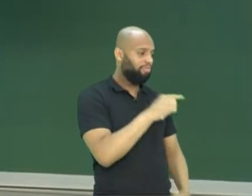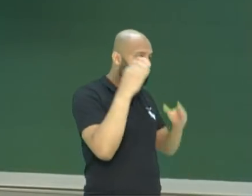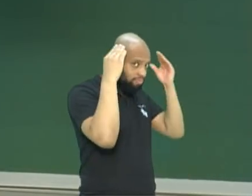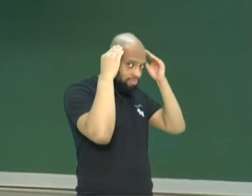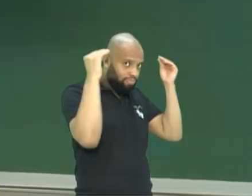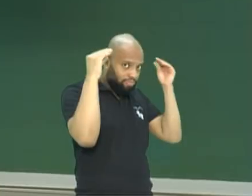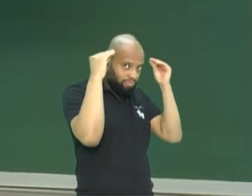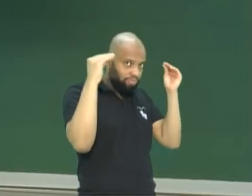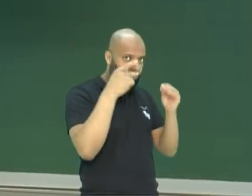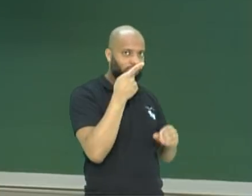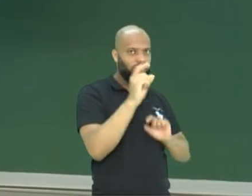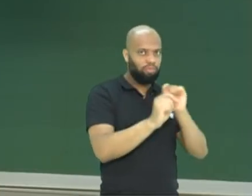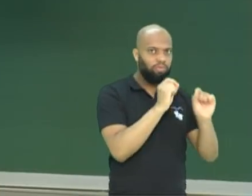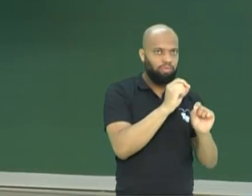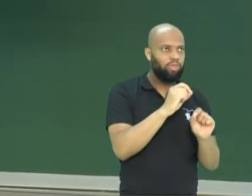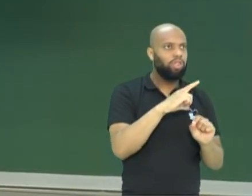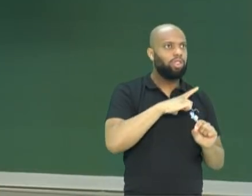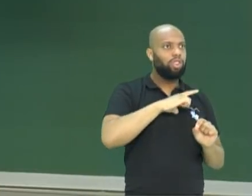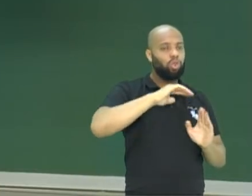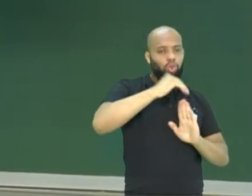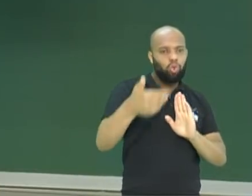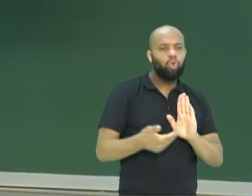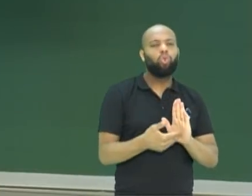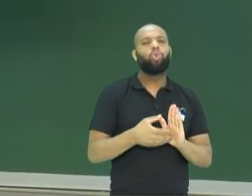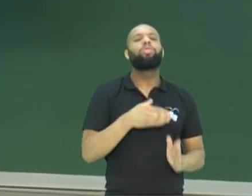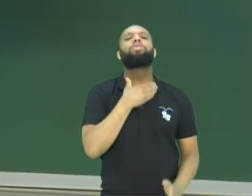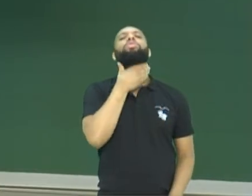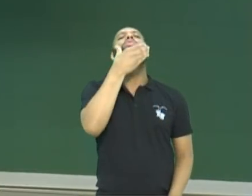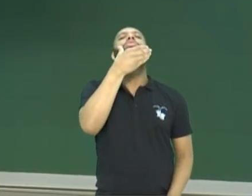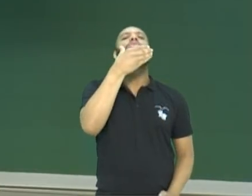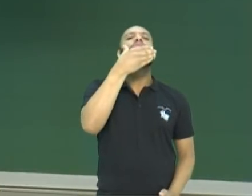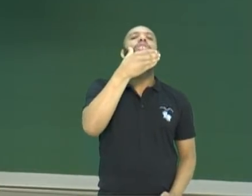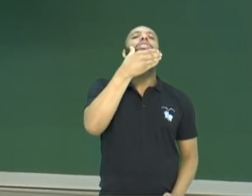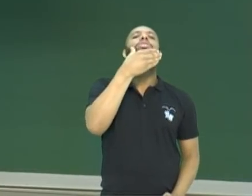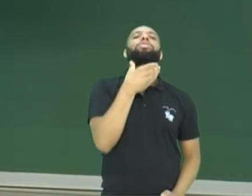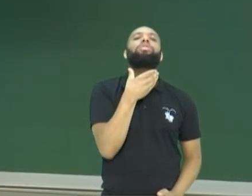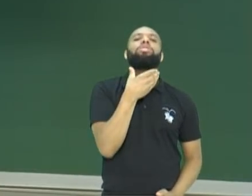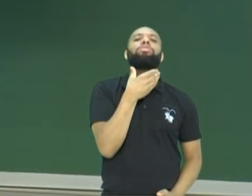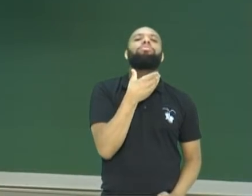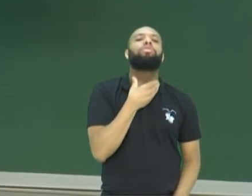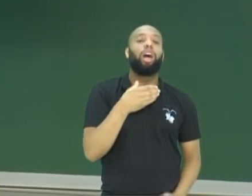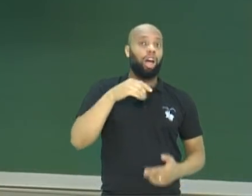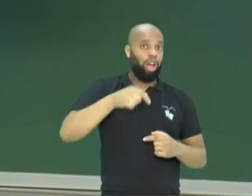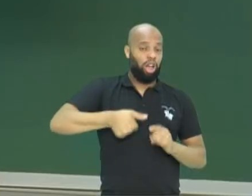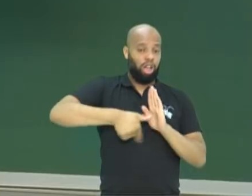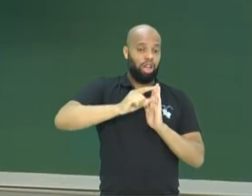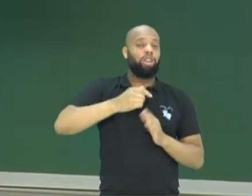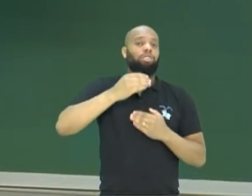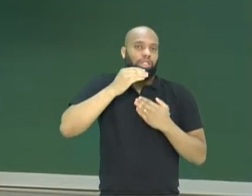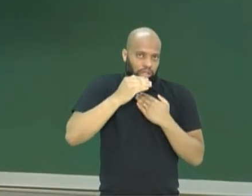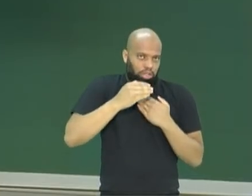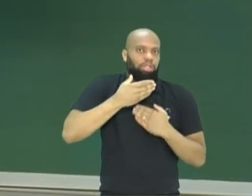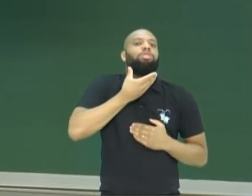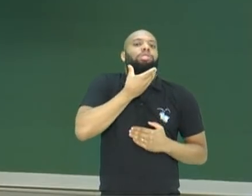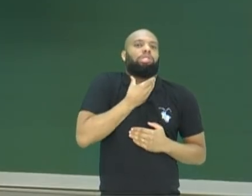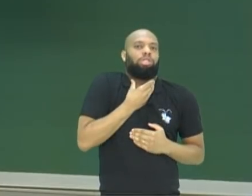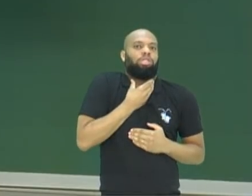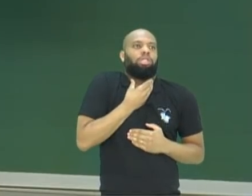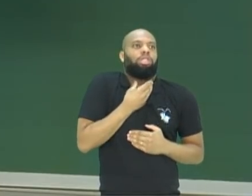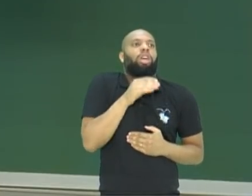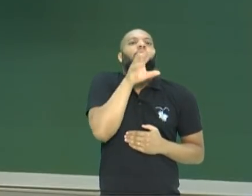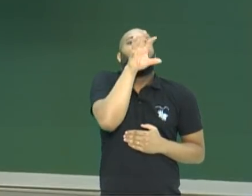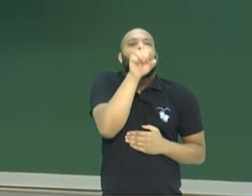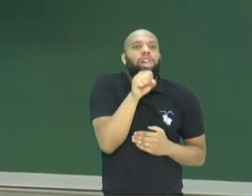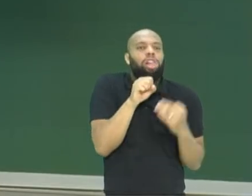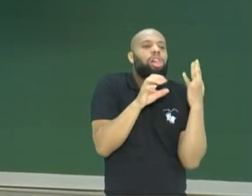explicaria que todas as girafas tinham um pescoço curto, certo? E elas se alimentavam de folhas, de arbustos,